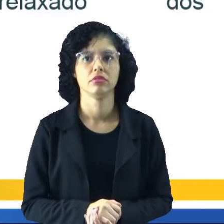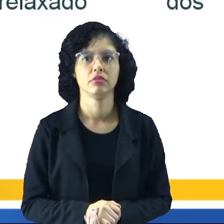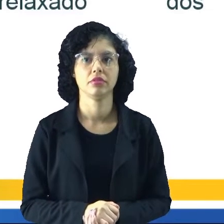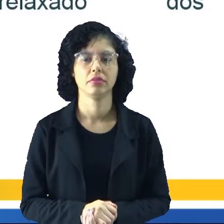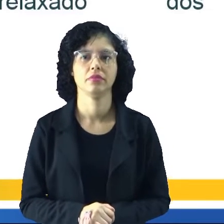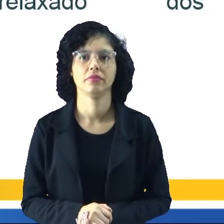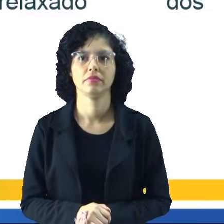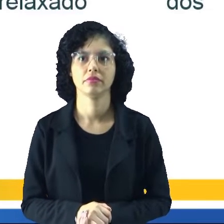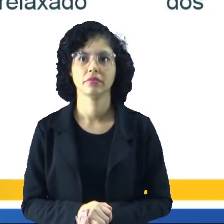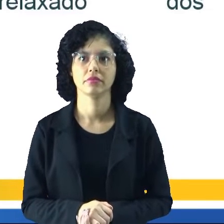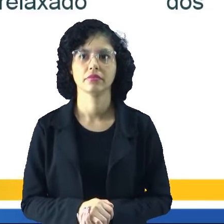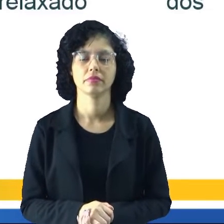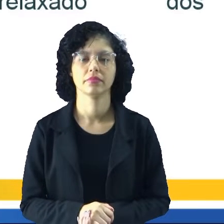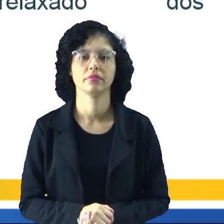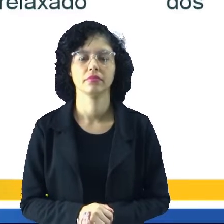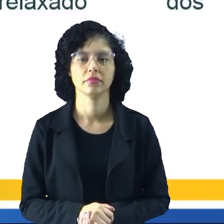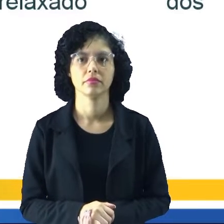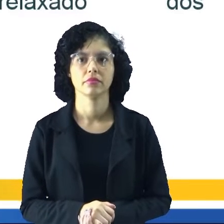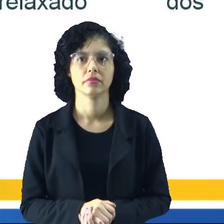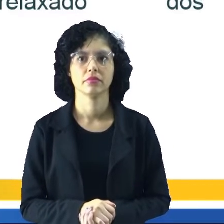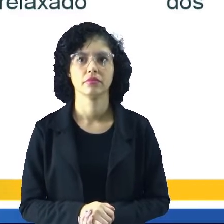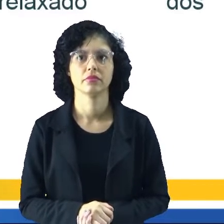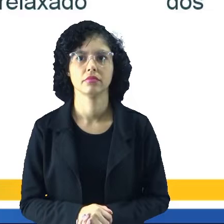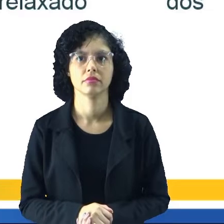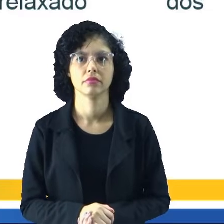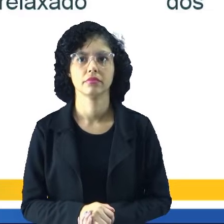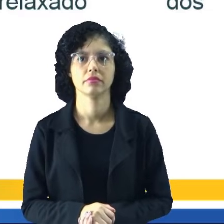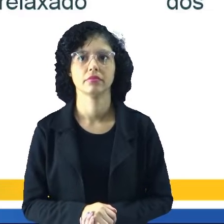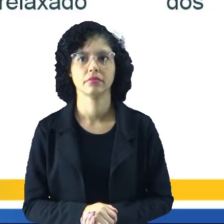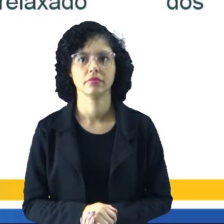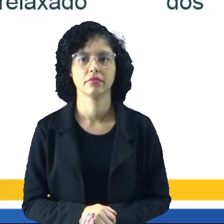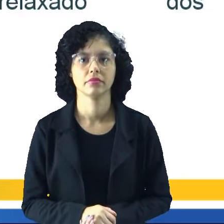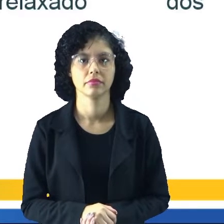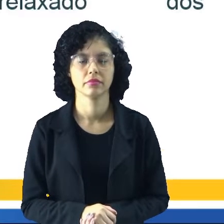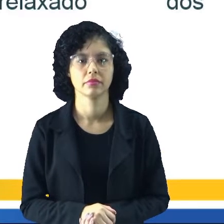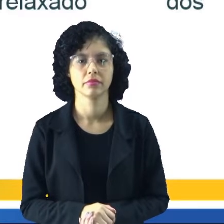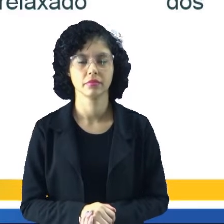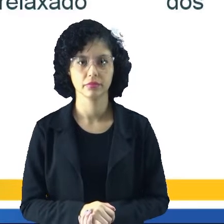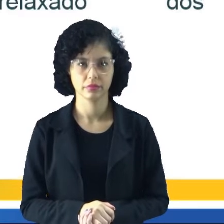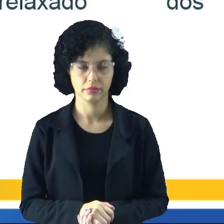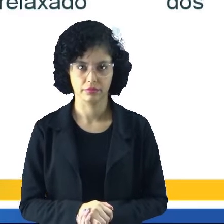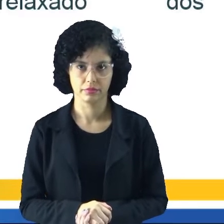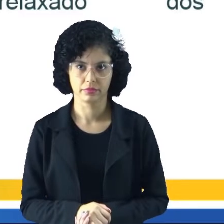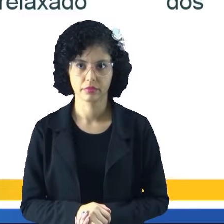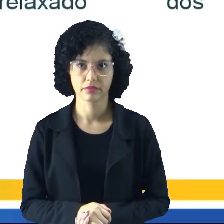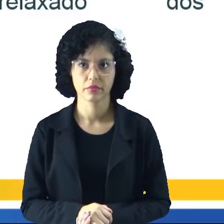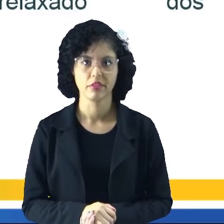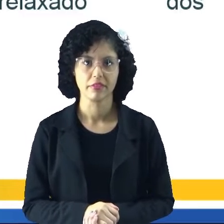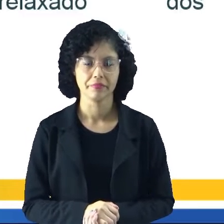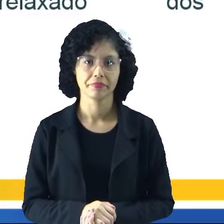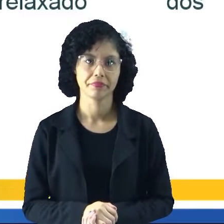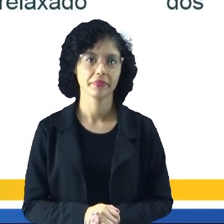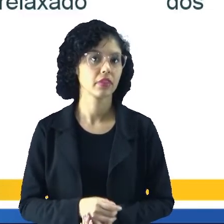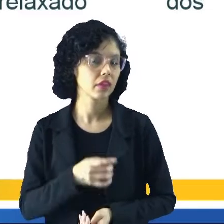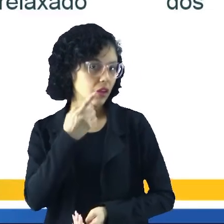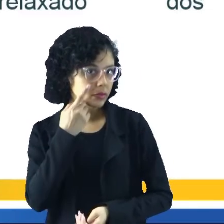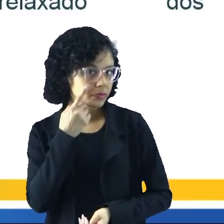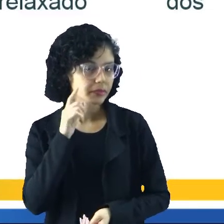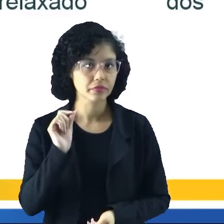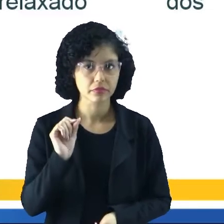el joystick e usted com as teclas. Opa, então nós temos ali,